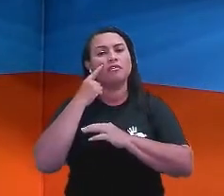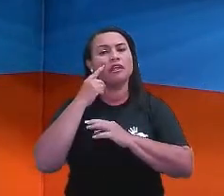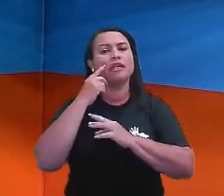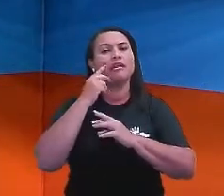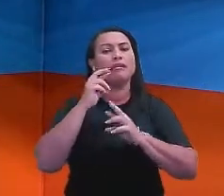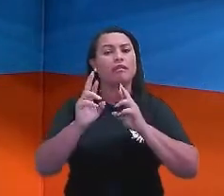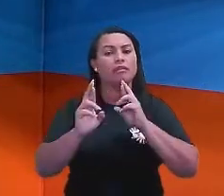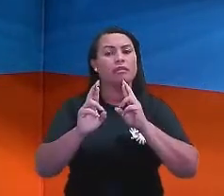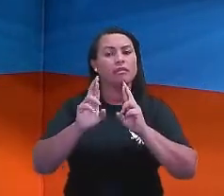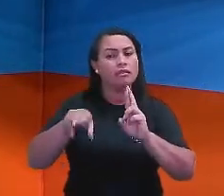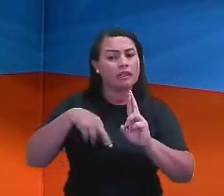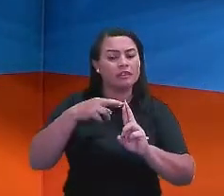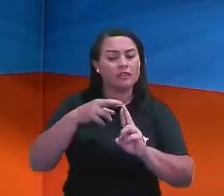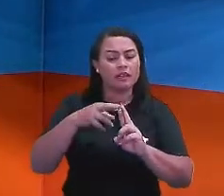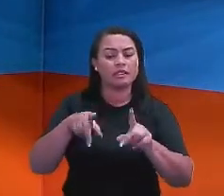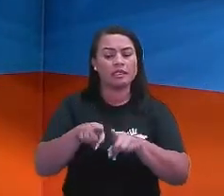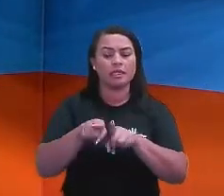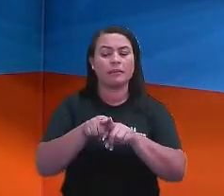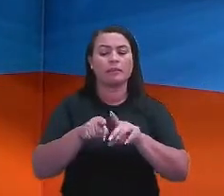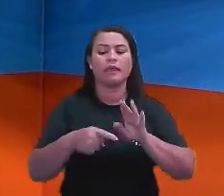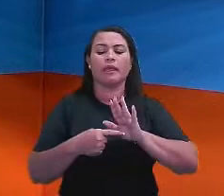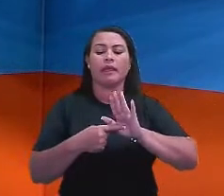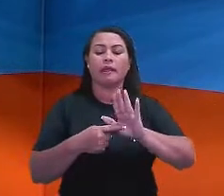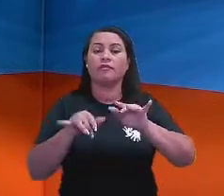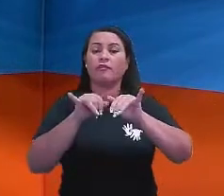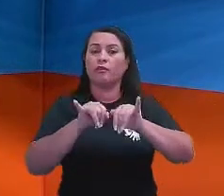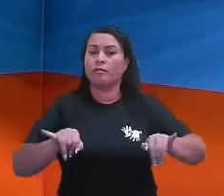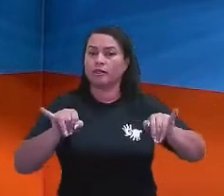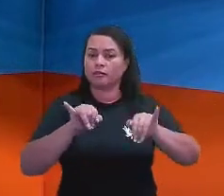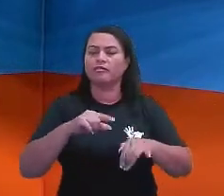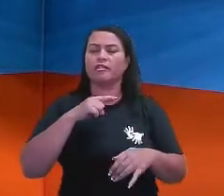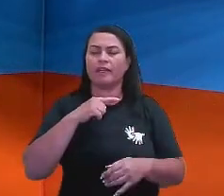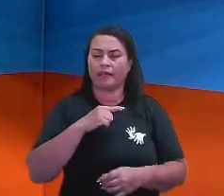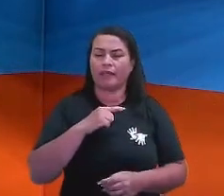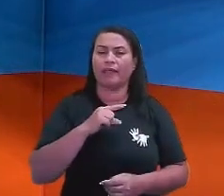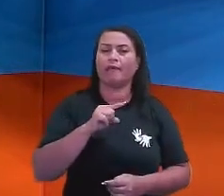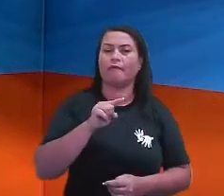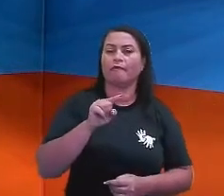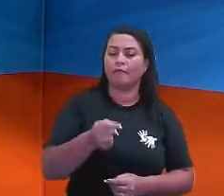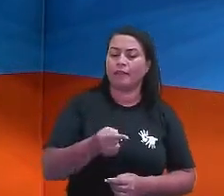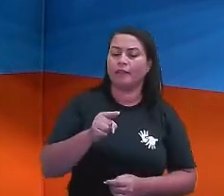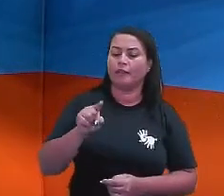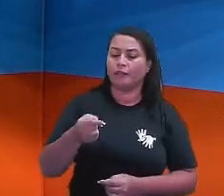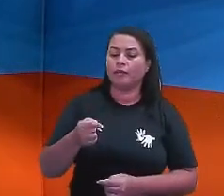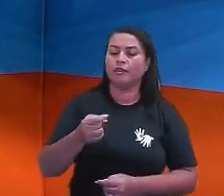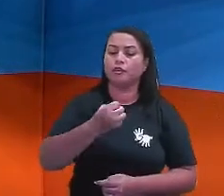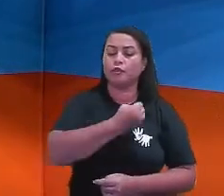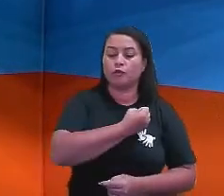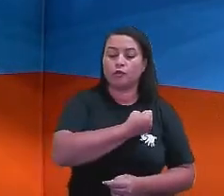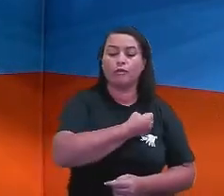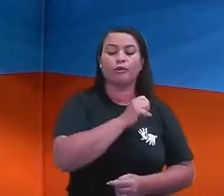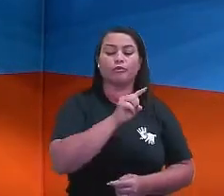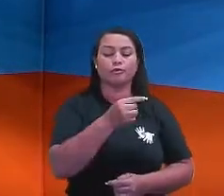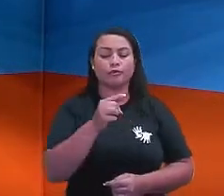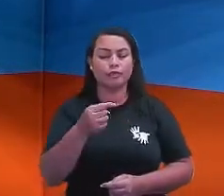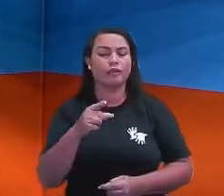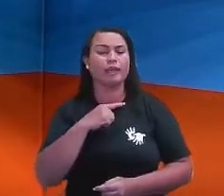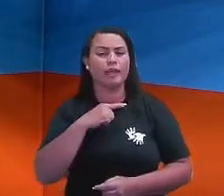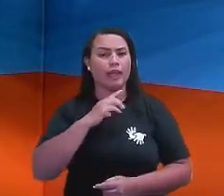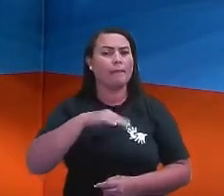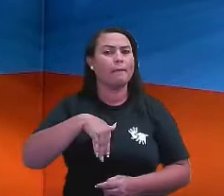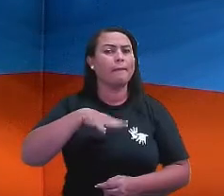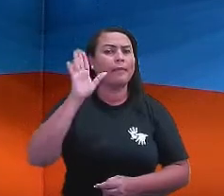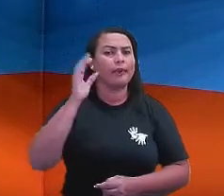as informações, né, com vírgulas, tá? Então, tinha ali mais números nessa informação,